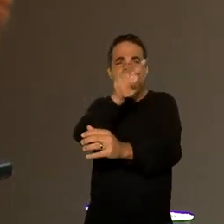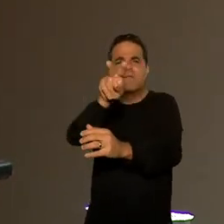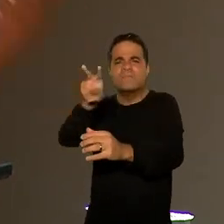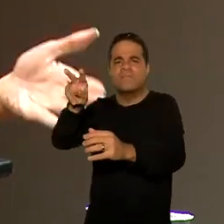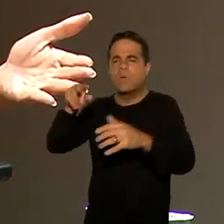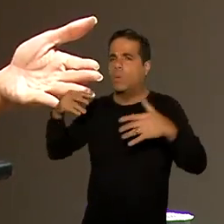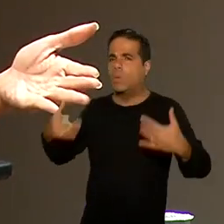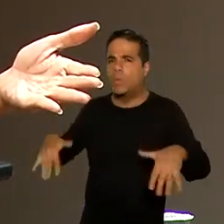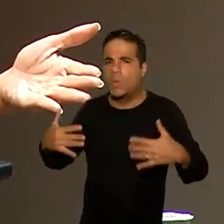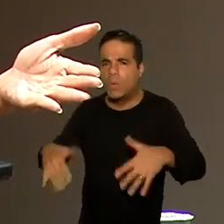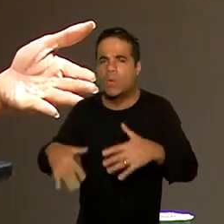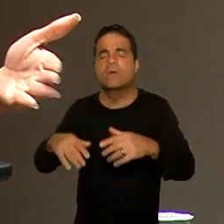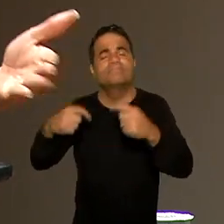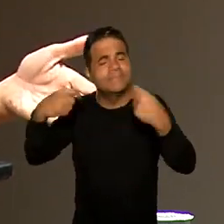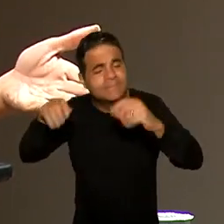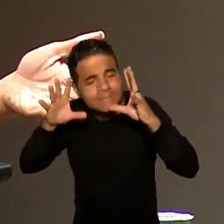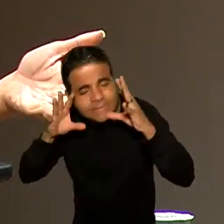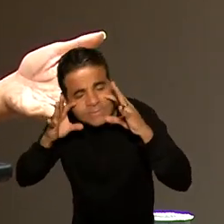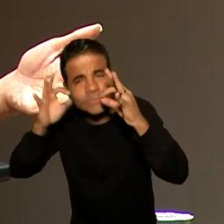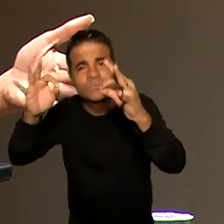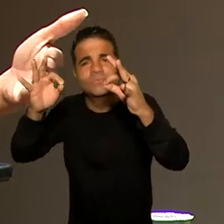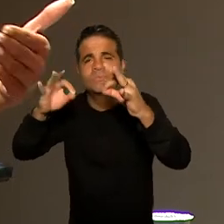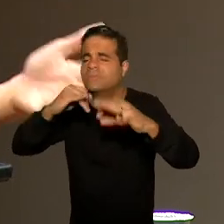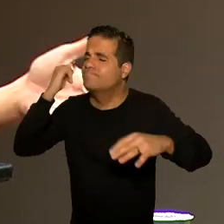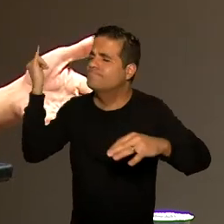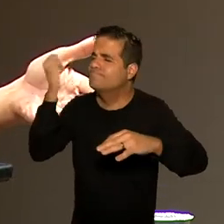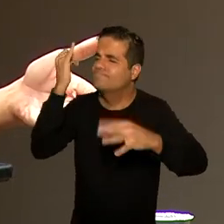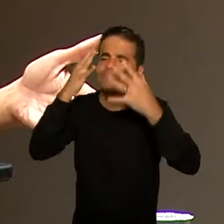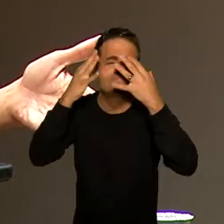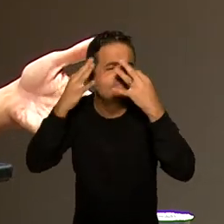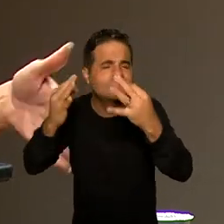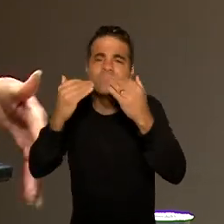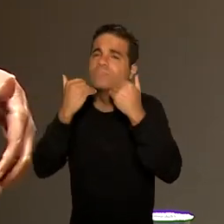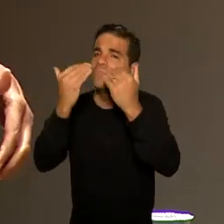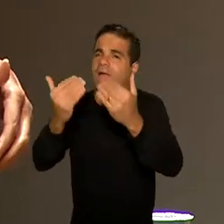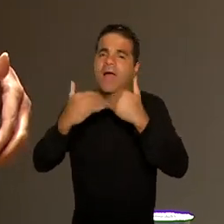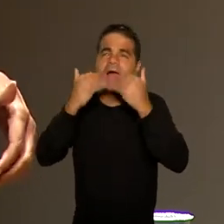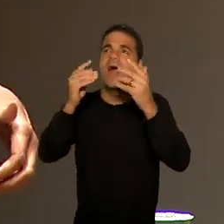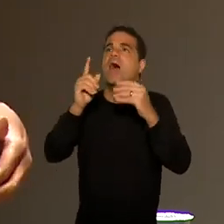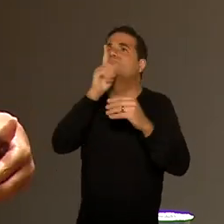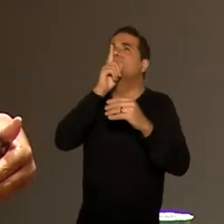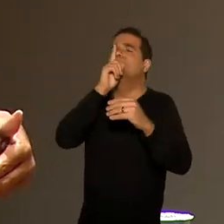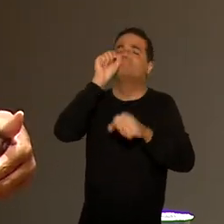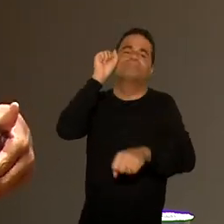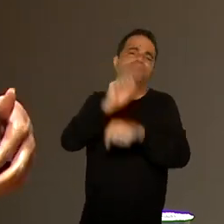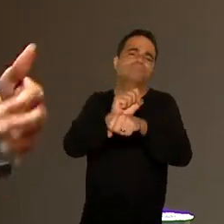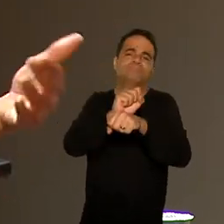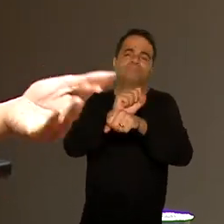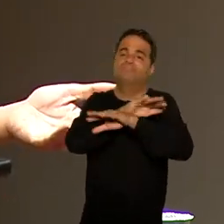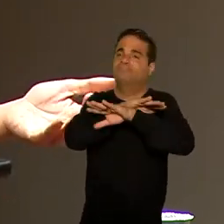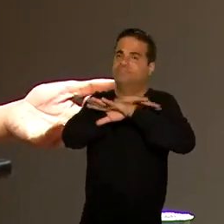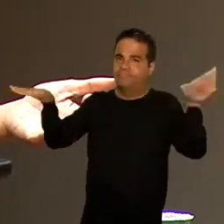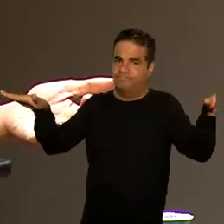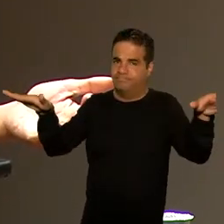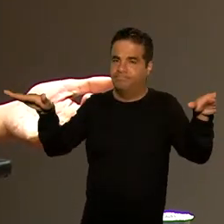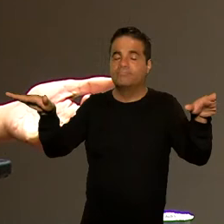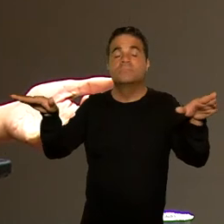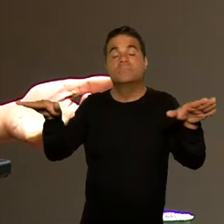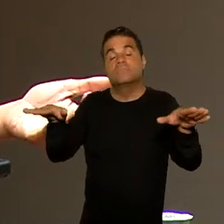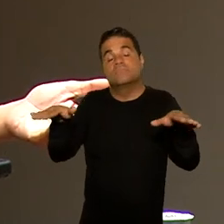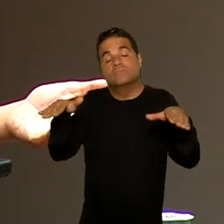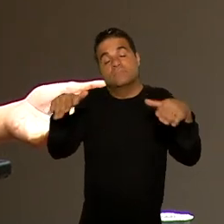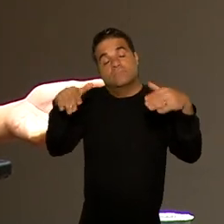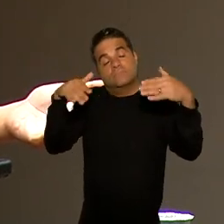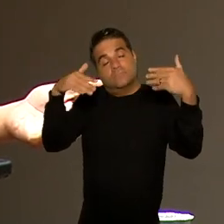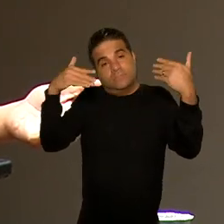mediador tem que ter escuta né não adianta não dá para ser de mão única e como não dá para ser de